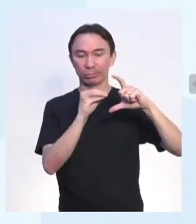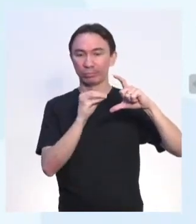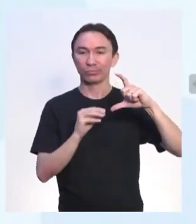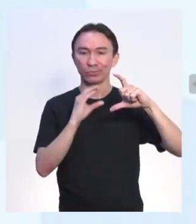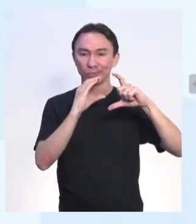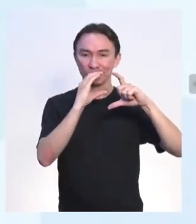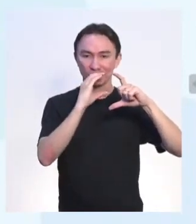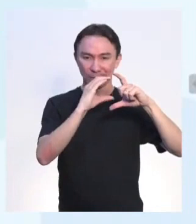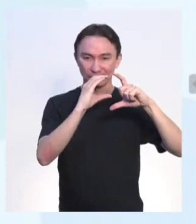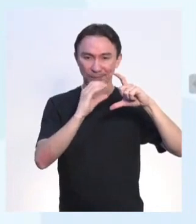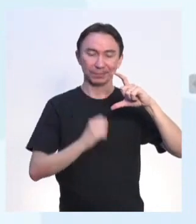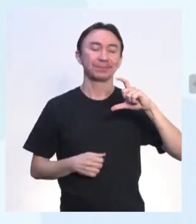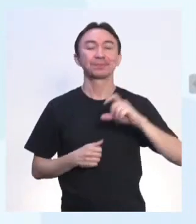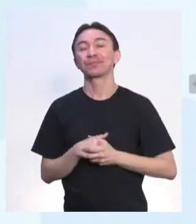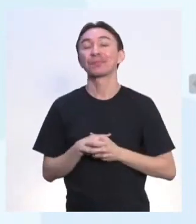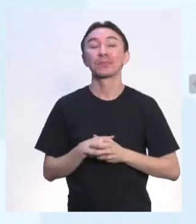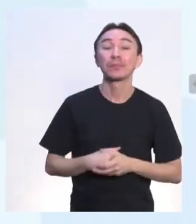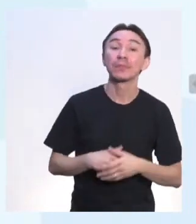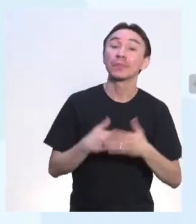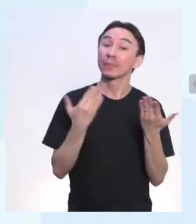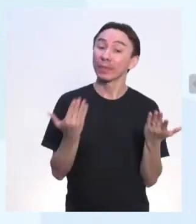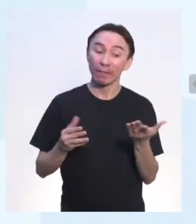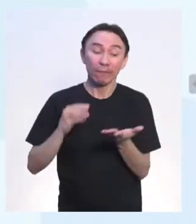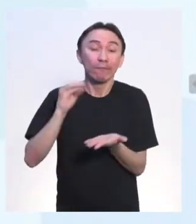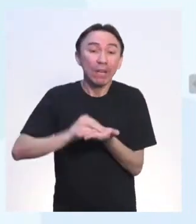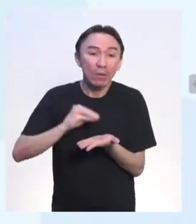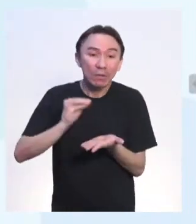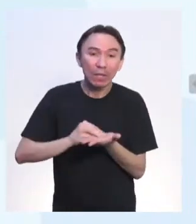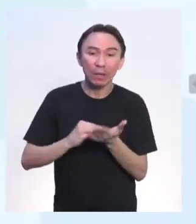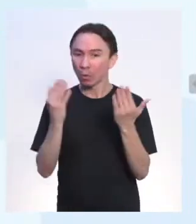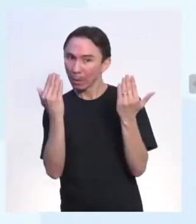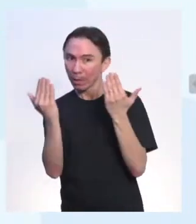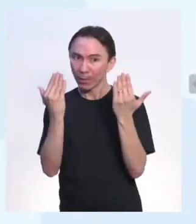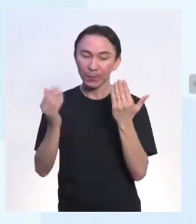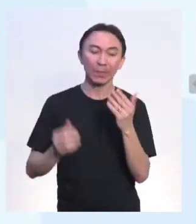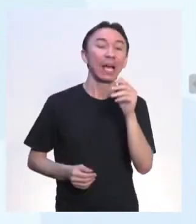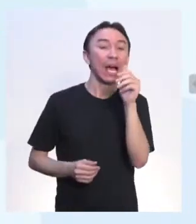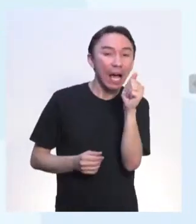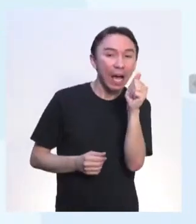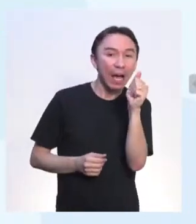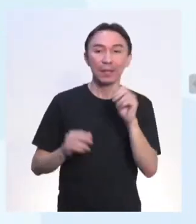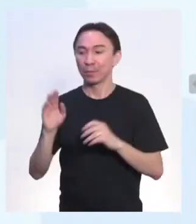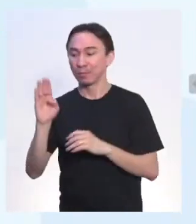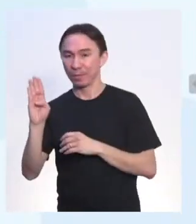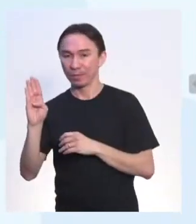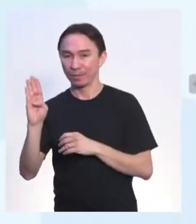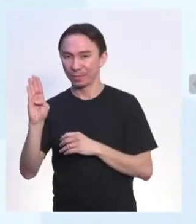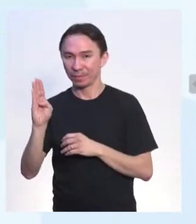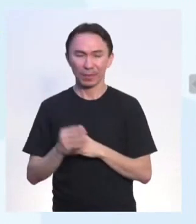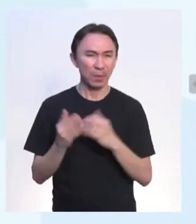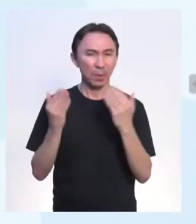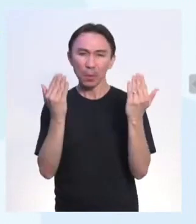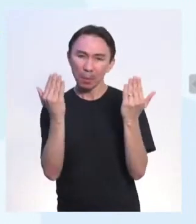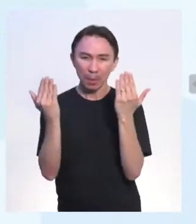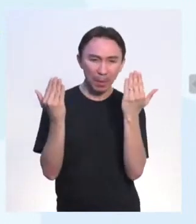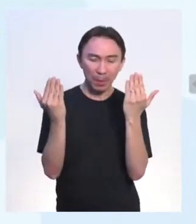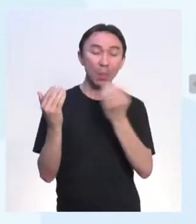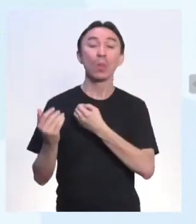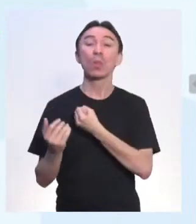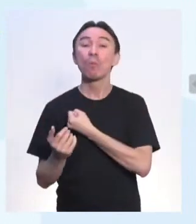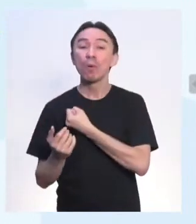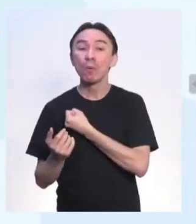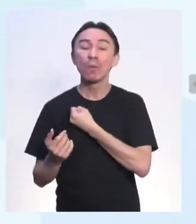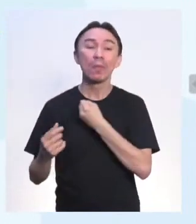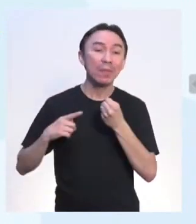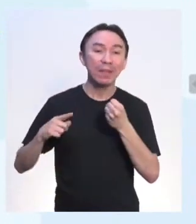Ótimo. Agora falta, então, comparar a letra A e a letra B. Então, eu vou comparar o número que está na